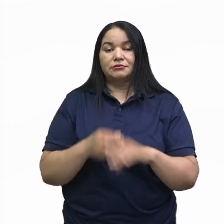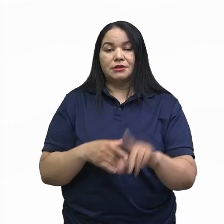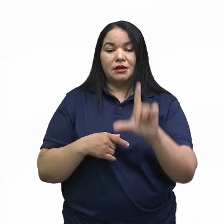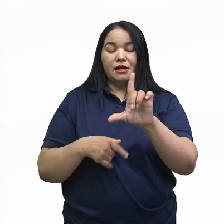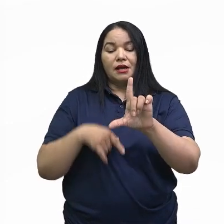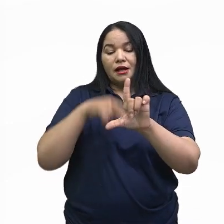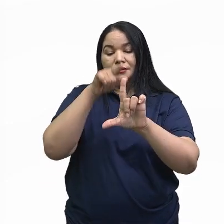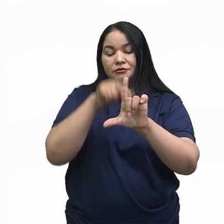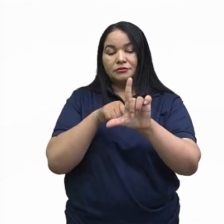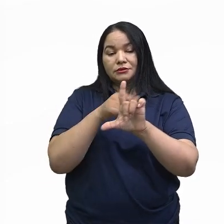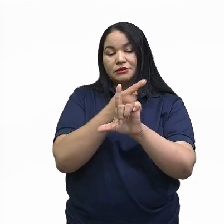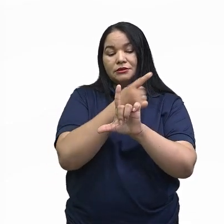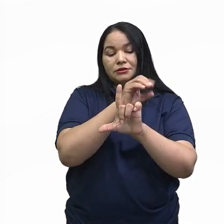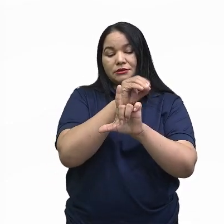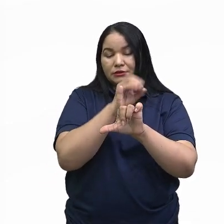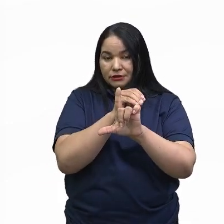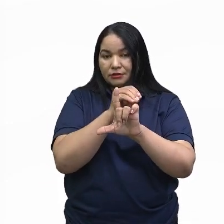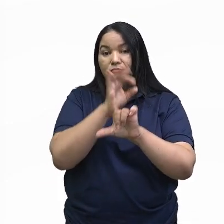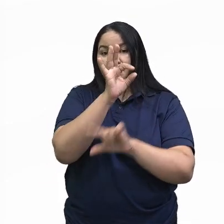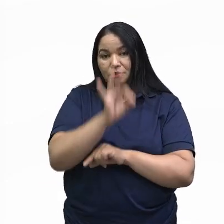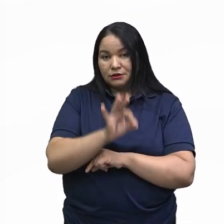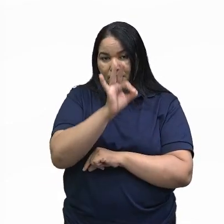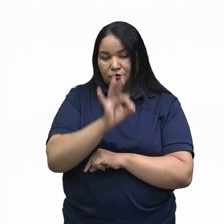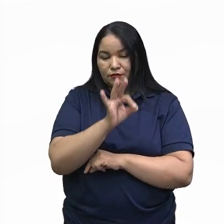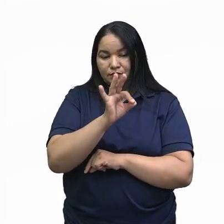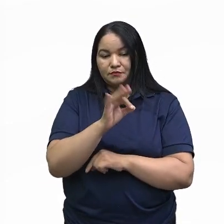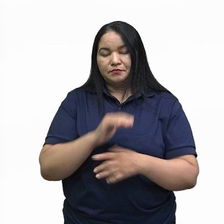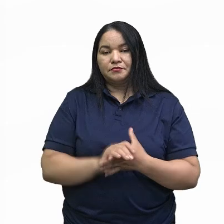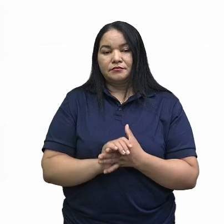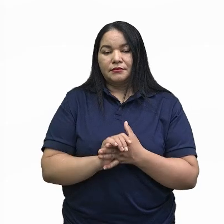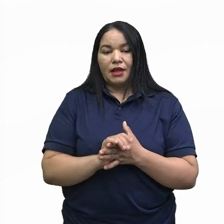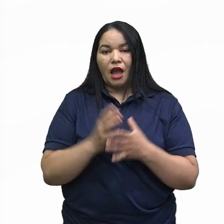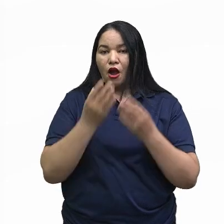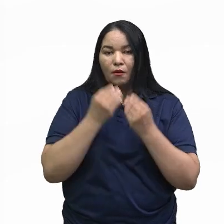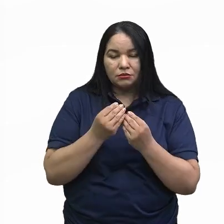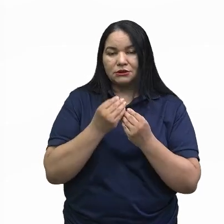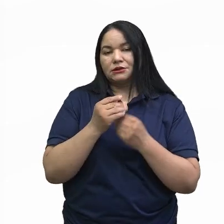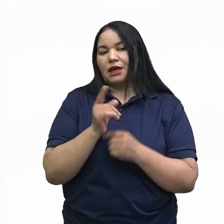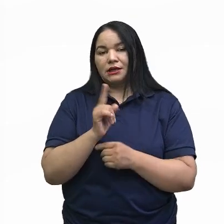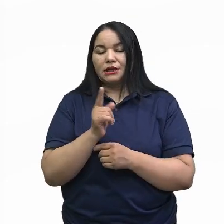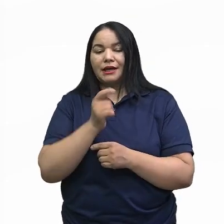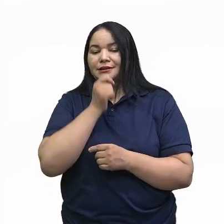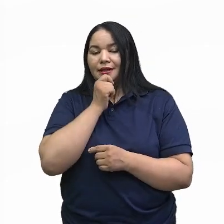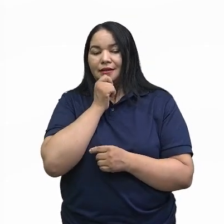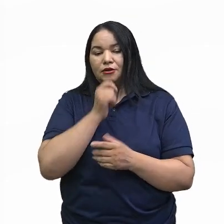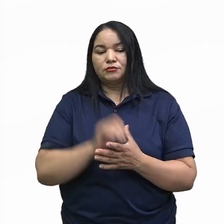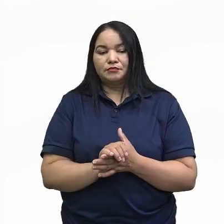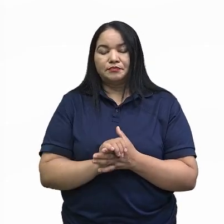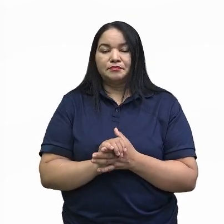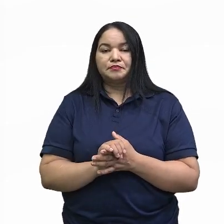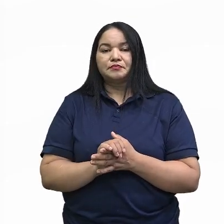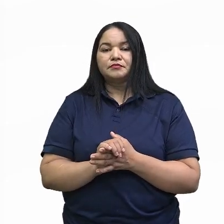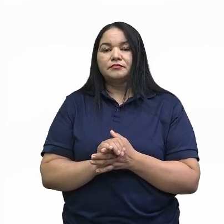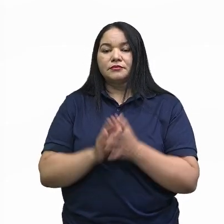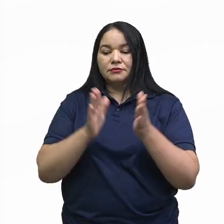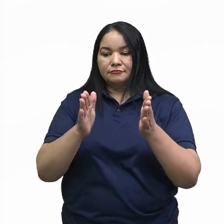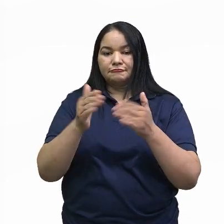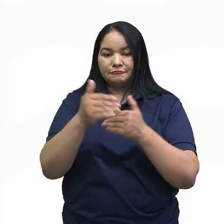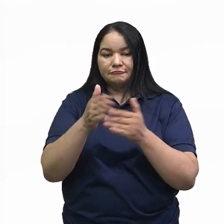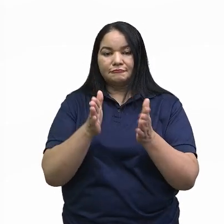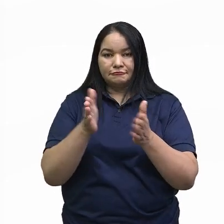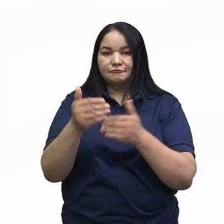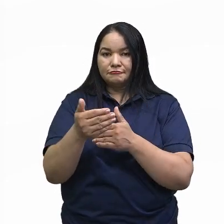100% da amostra, tá? 100% da amostra, ele não foi tocado. É como se fosse aquele sanduíche ali todo ainda